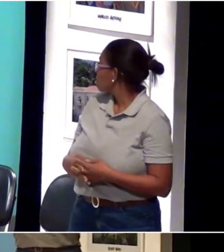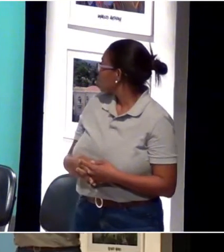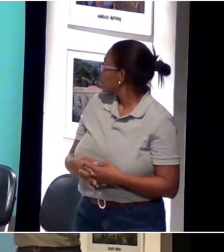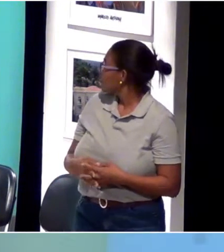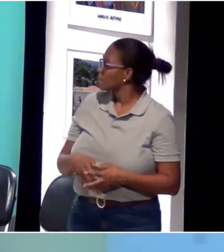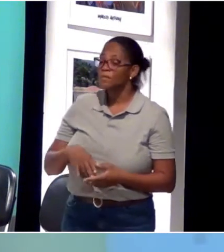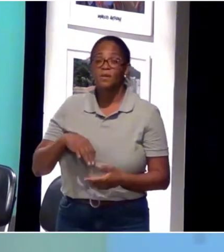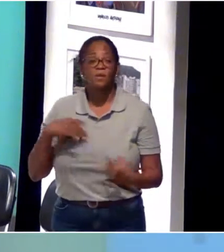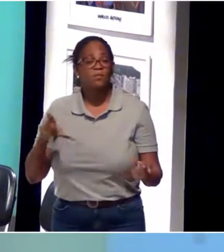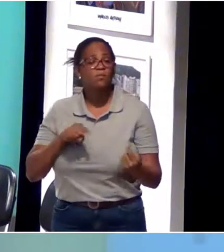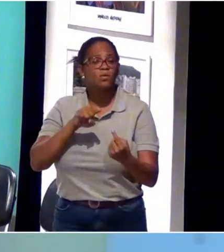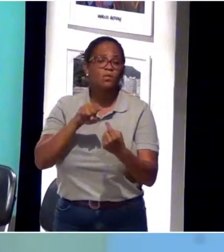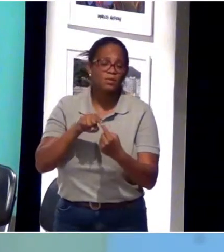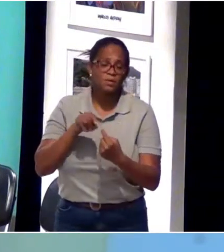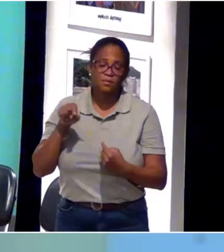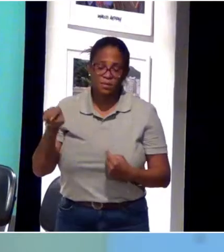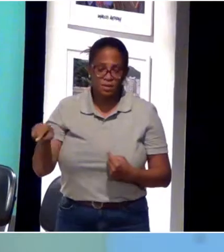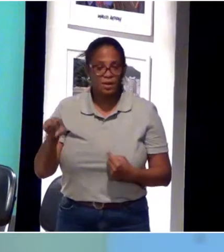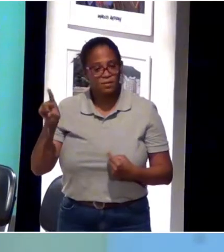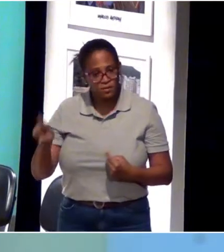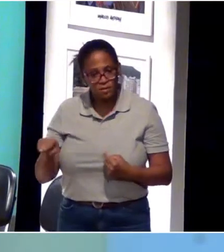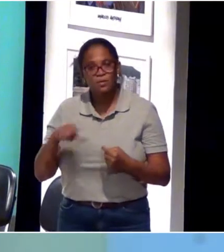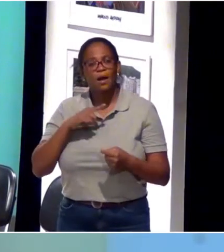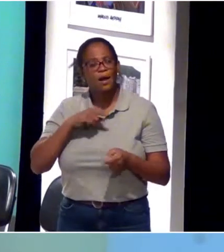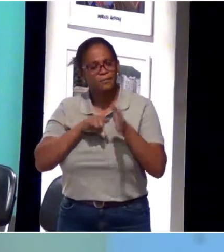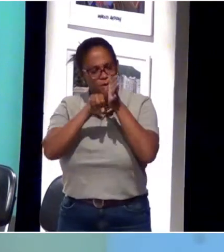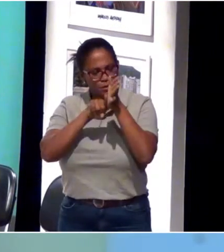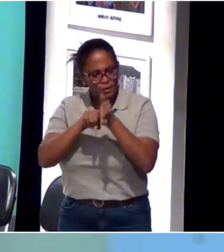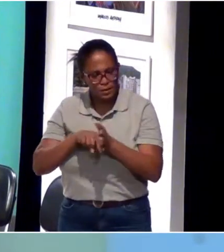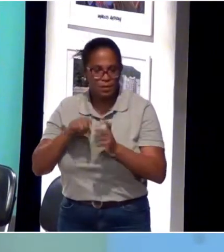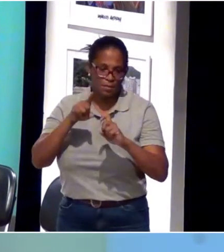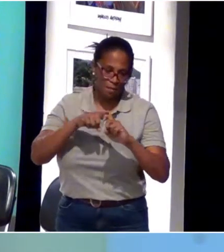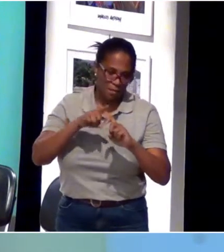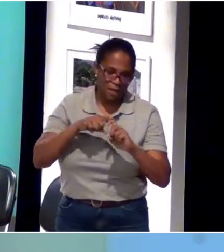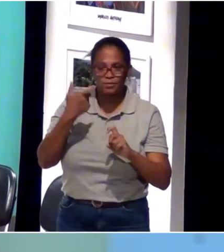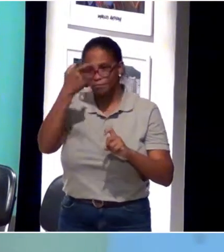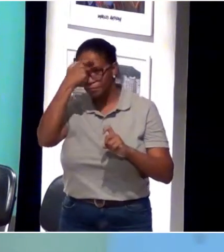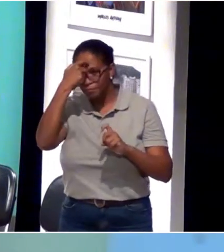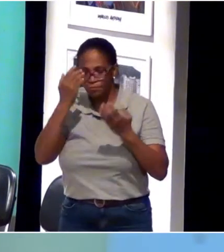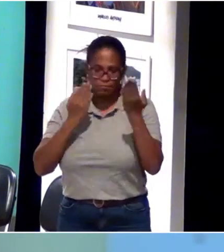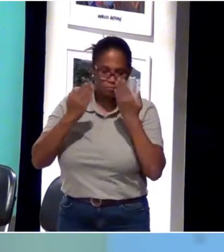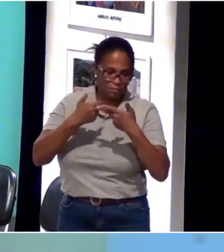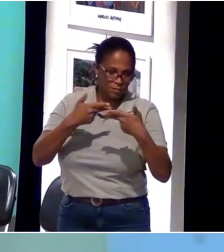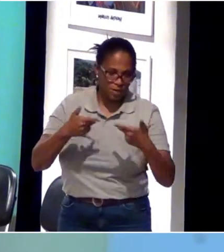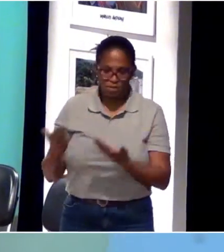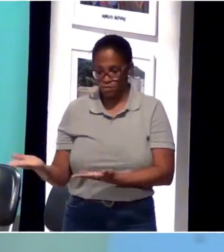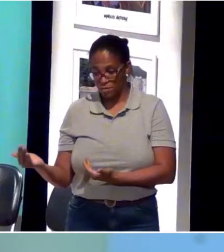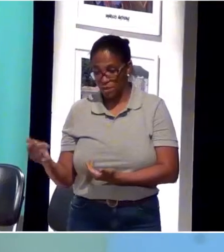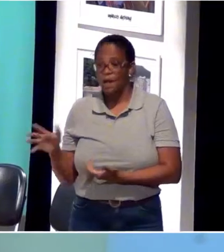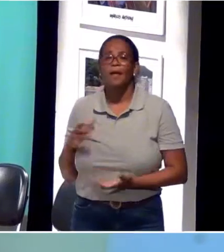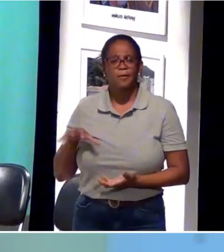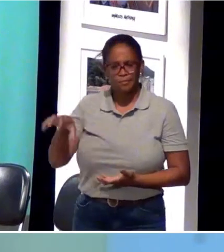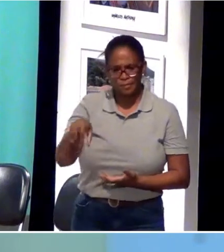E aí, a finalidade do SAM, que você vai ter o exame médico psicopedagógico dos menores. E você vai recolher